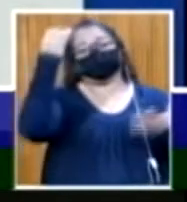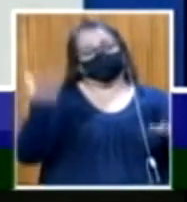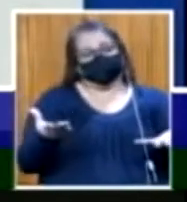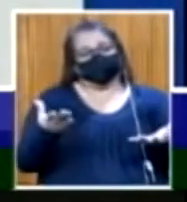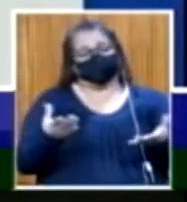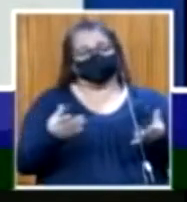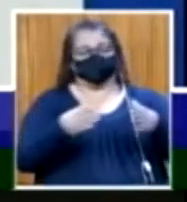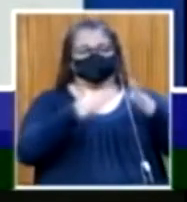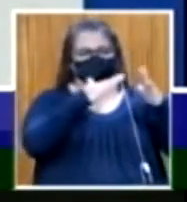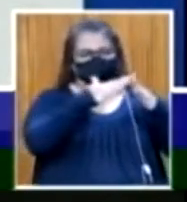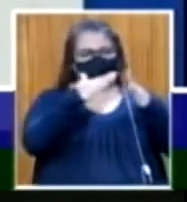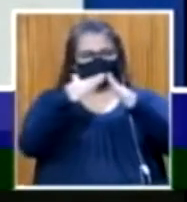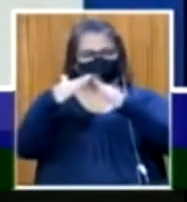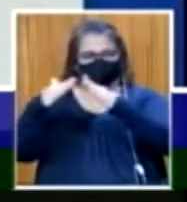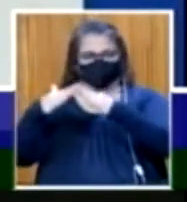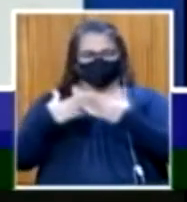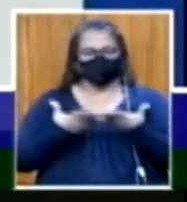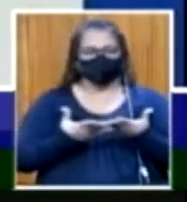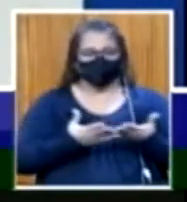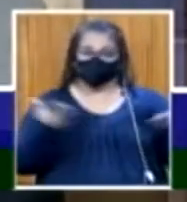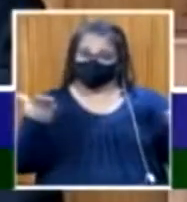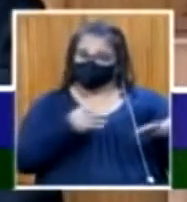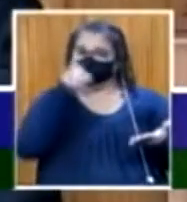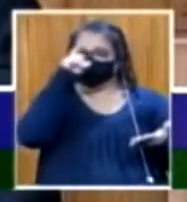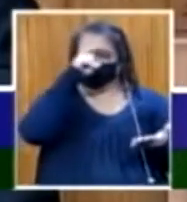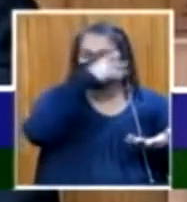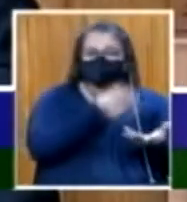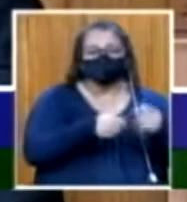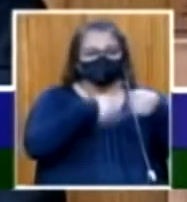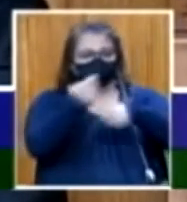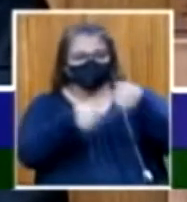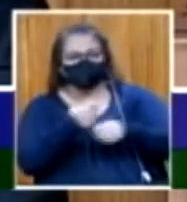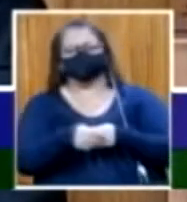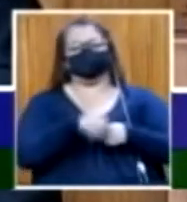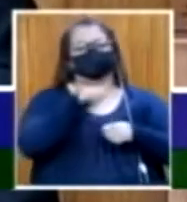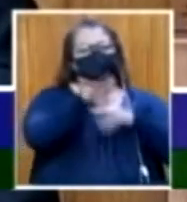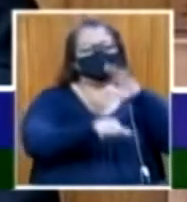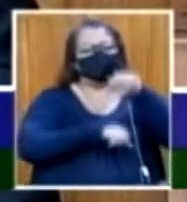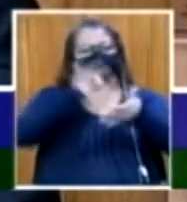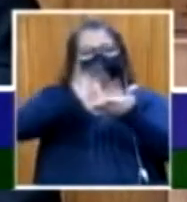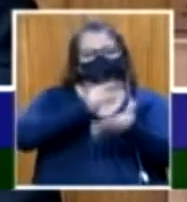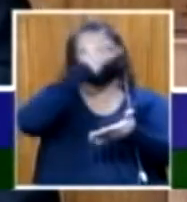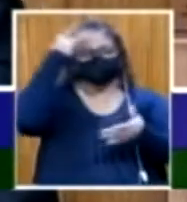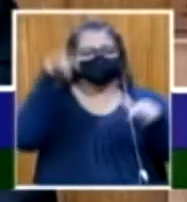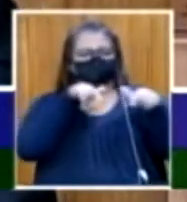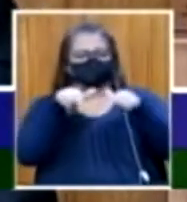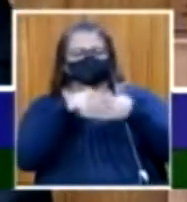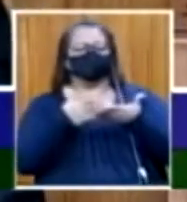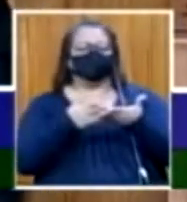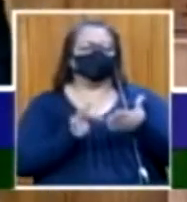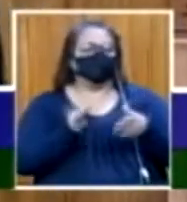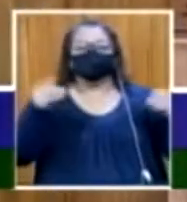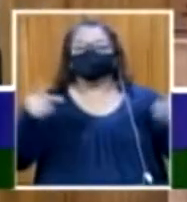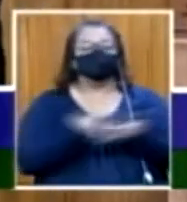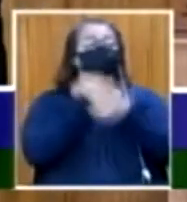setor imobiliário está passando por um momento de retomada econômica e emprega muita gente. E o que vai